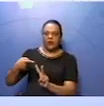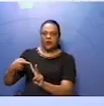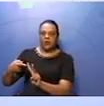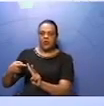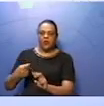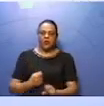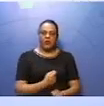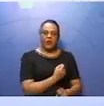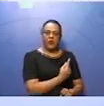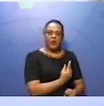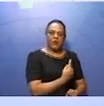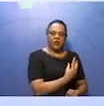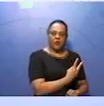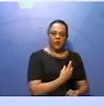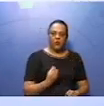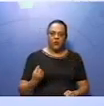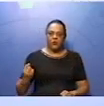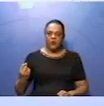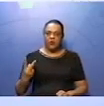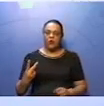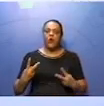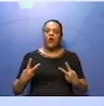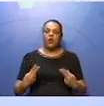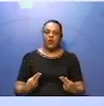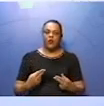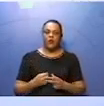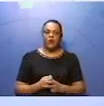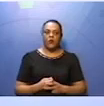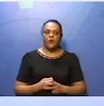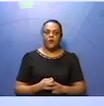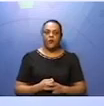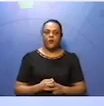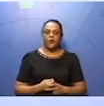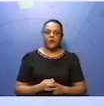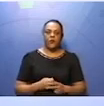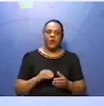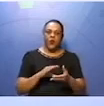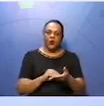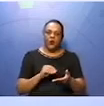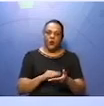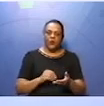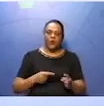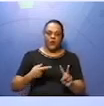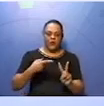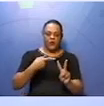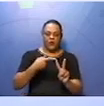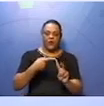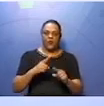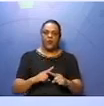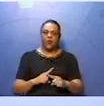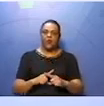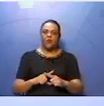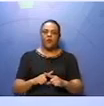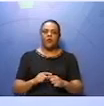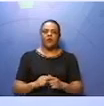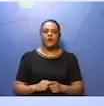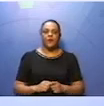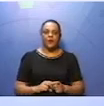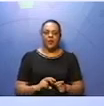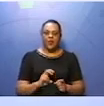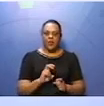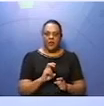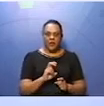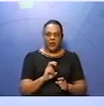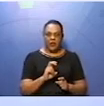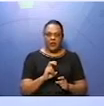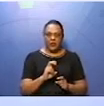12. Então, copia o índice e coloca a continha de vezes. Está vendo que aqui a base é diferente? Que é sempre a dúvida